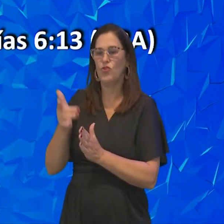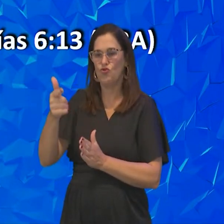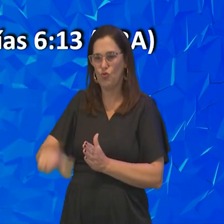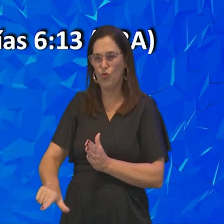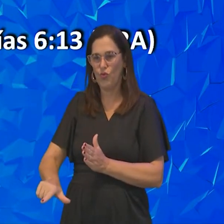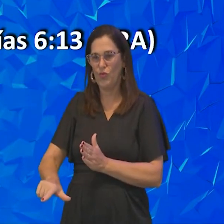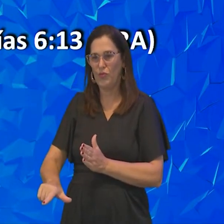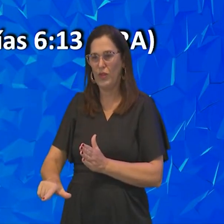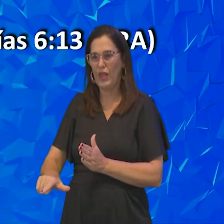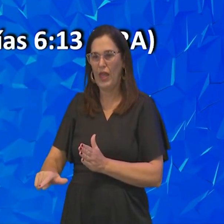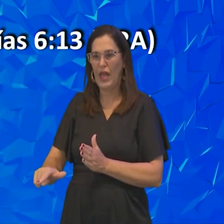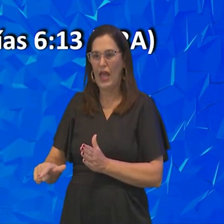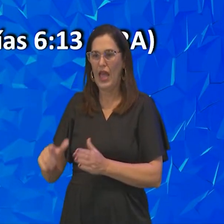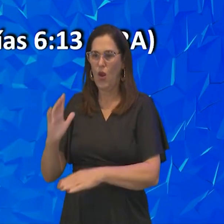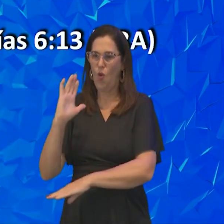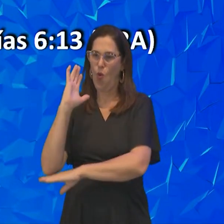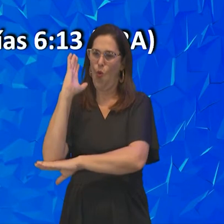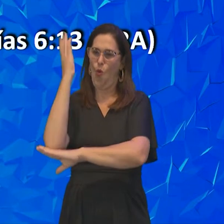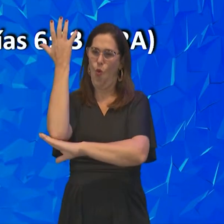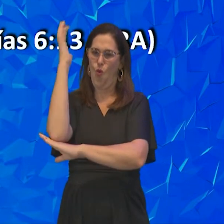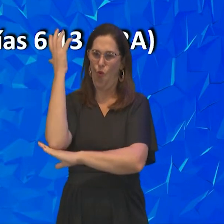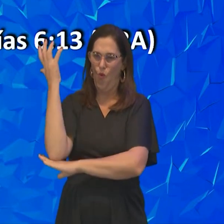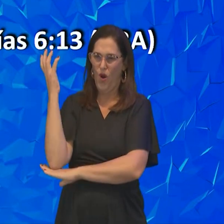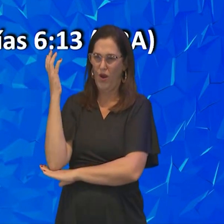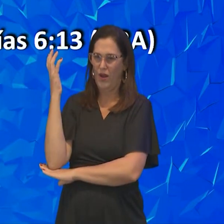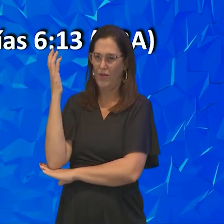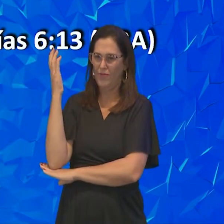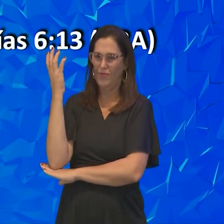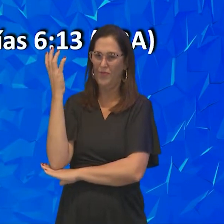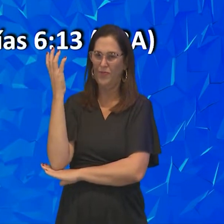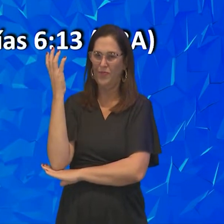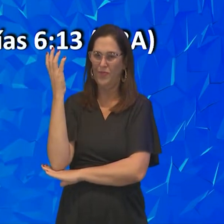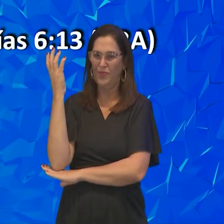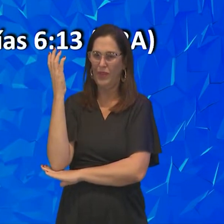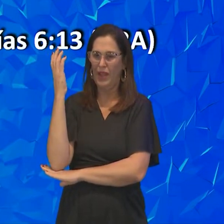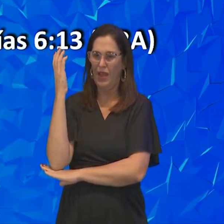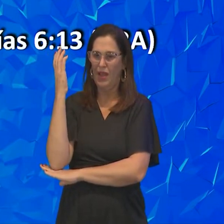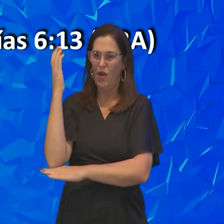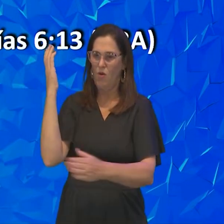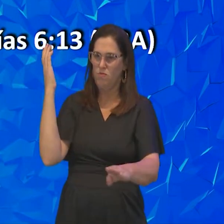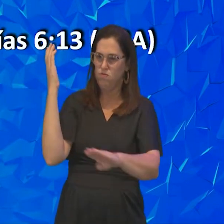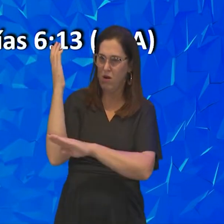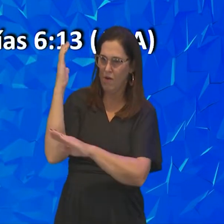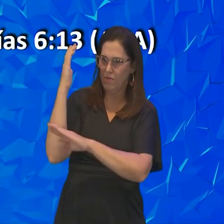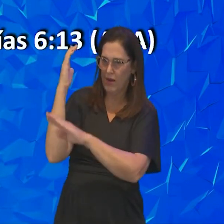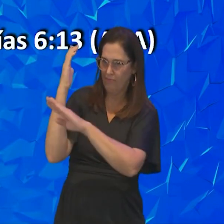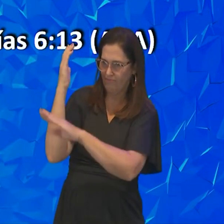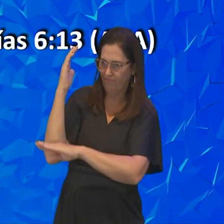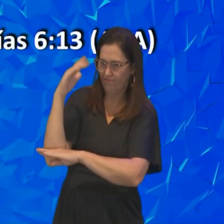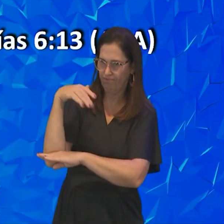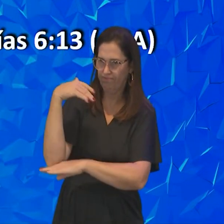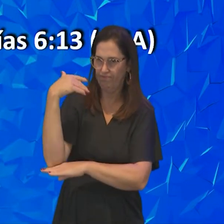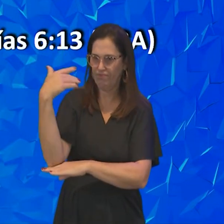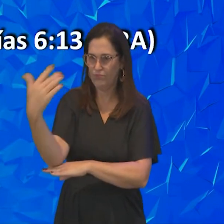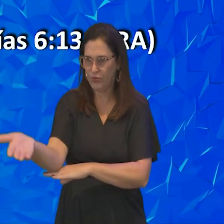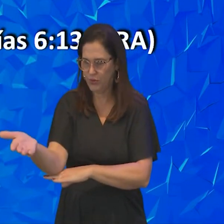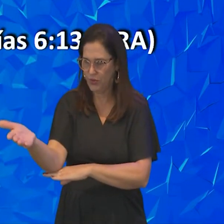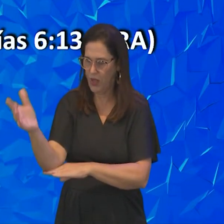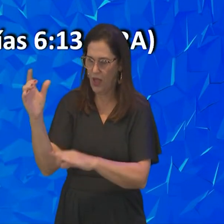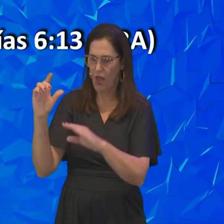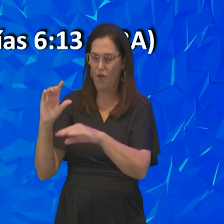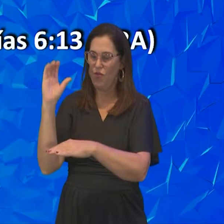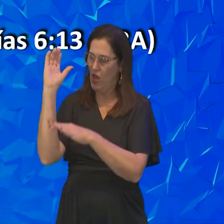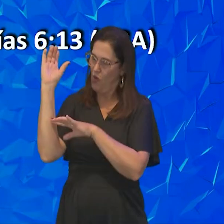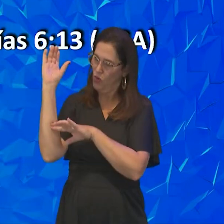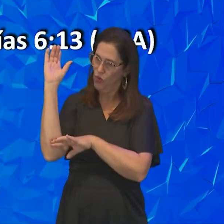como o terebinto e como como o carvalho, dos quais depois de derribados, ainda fica o